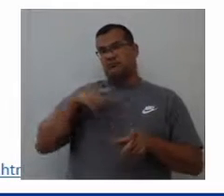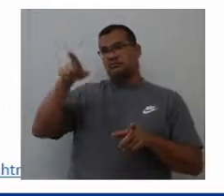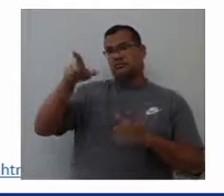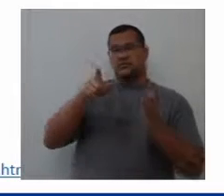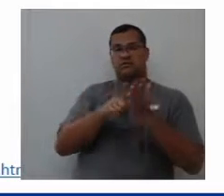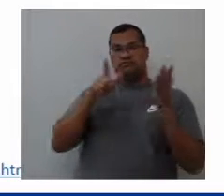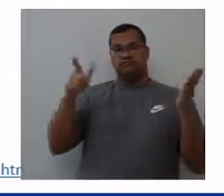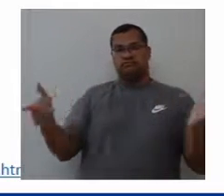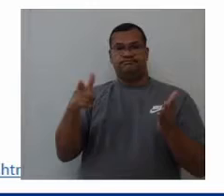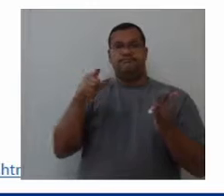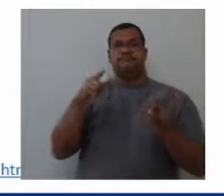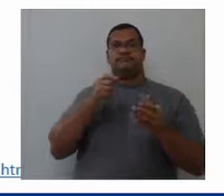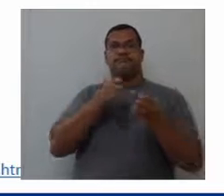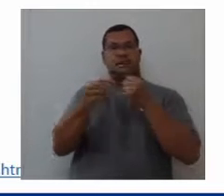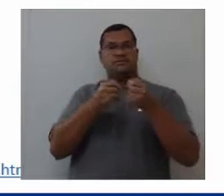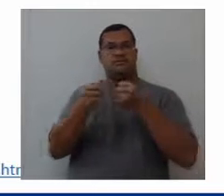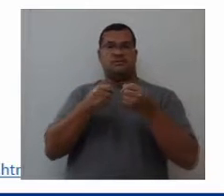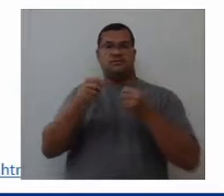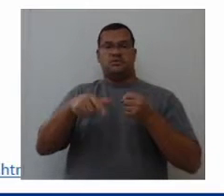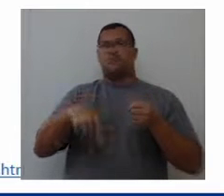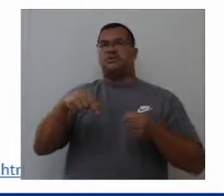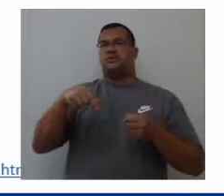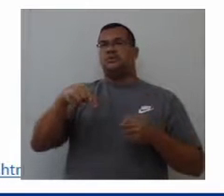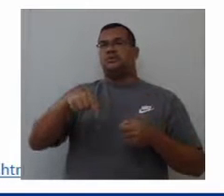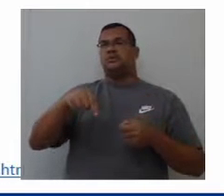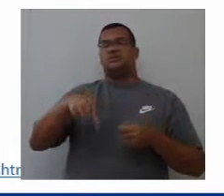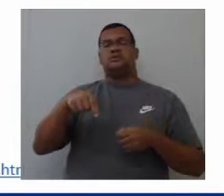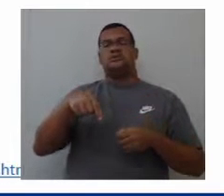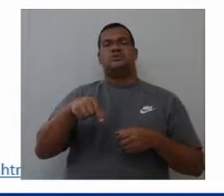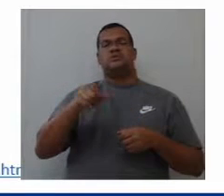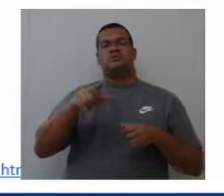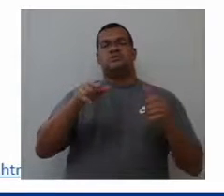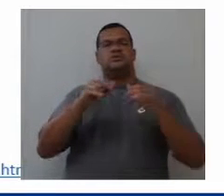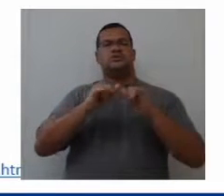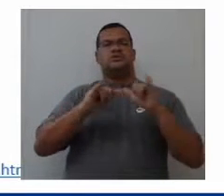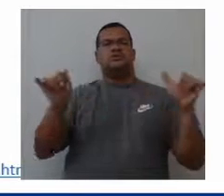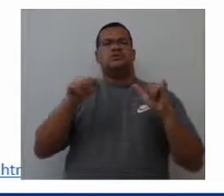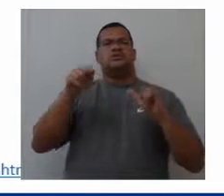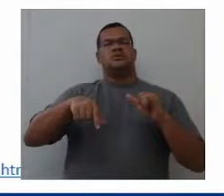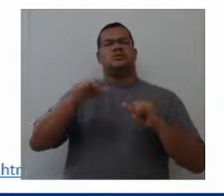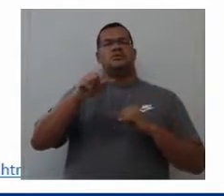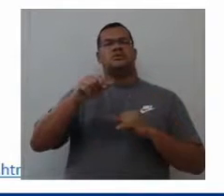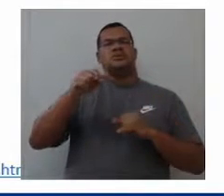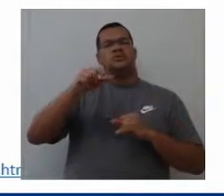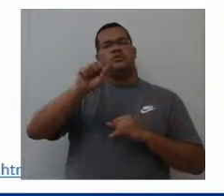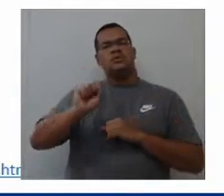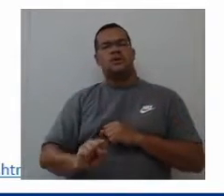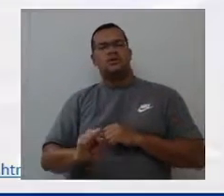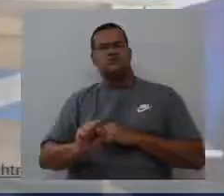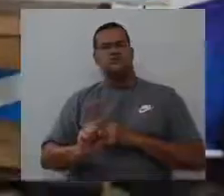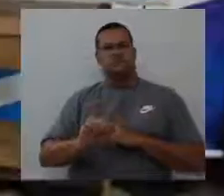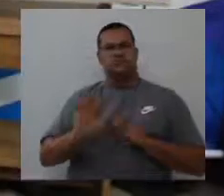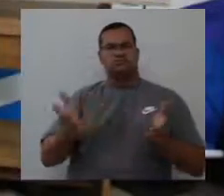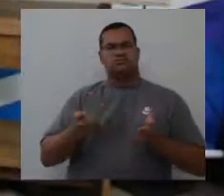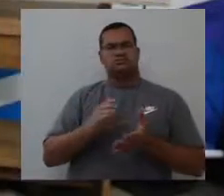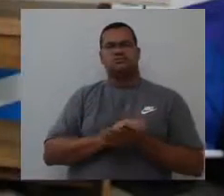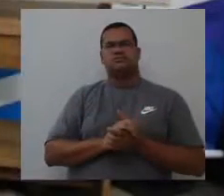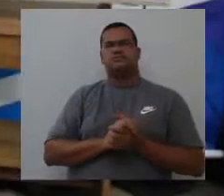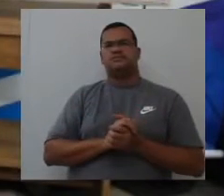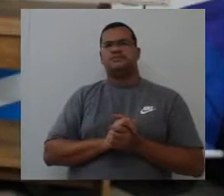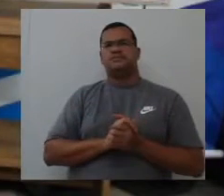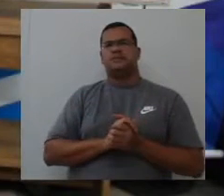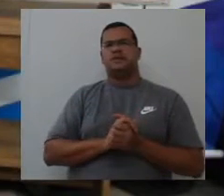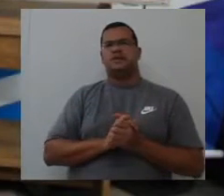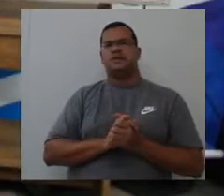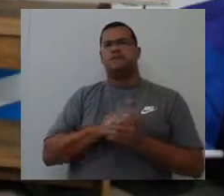apresentada, acredito que lá no Rio Grande do Sul. Está aqui, ó, notícias do Rio Grande do Sul. Então, matéria de dezembro do ano passado,